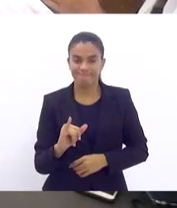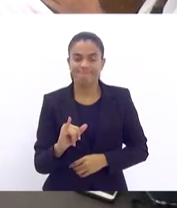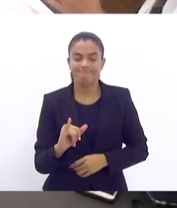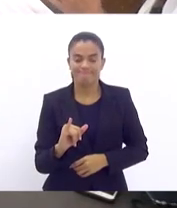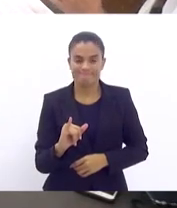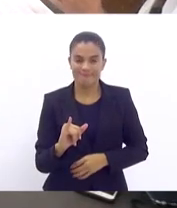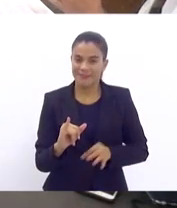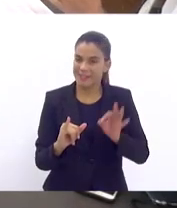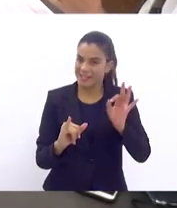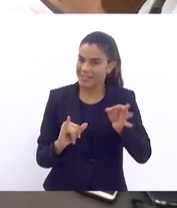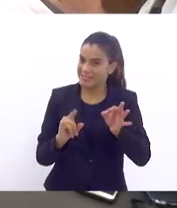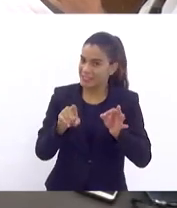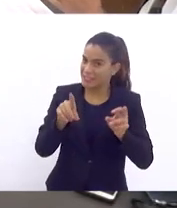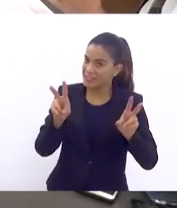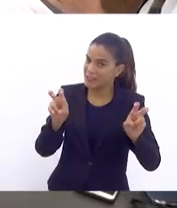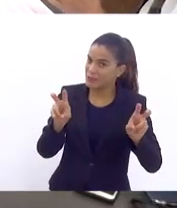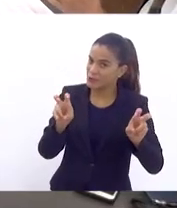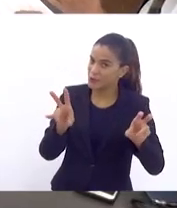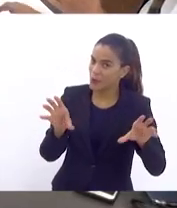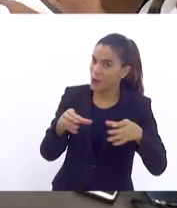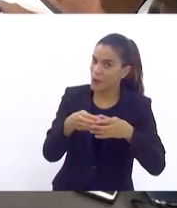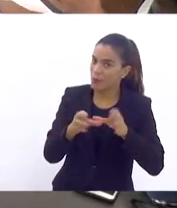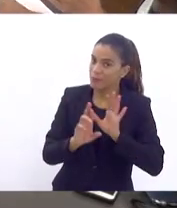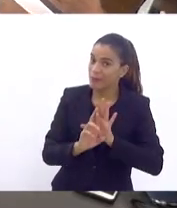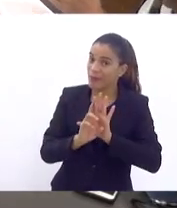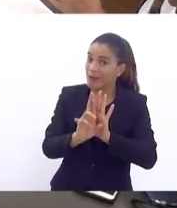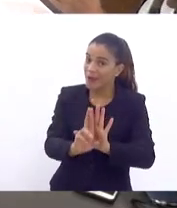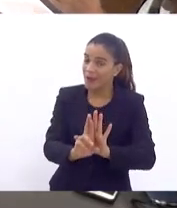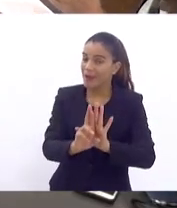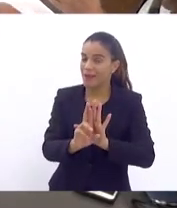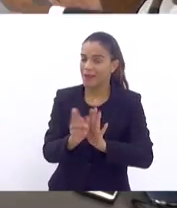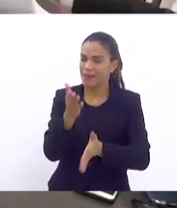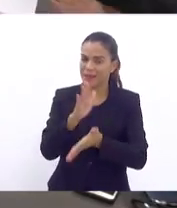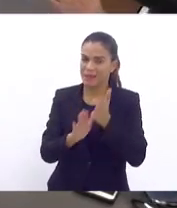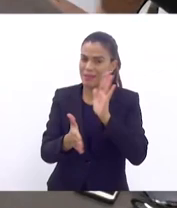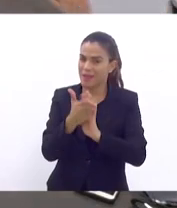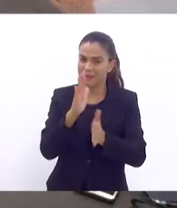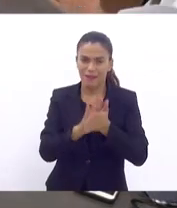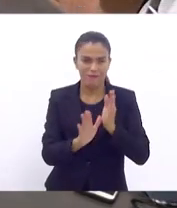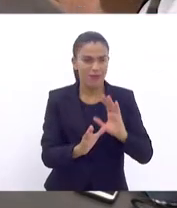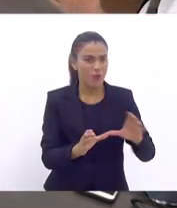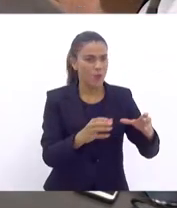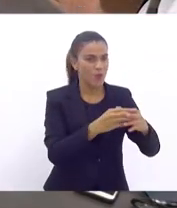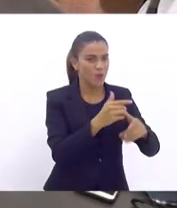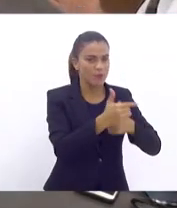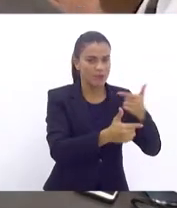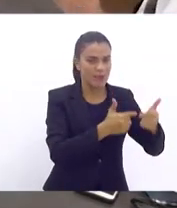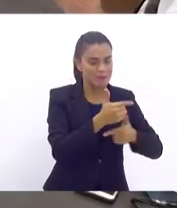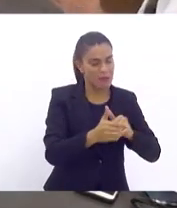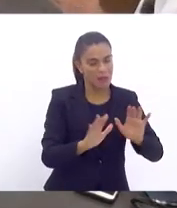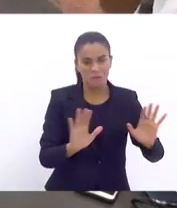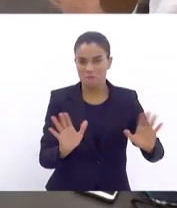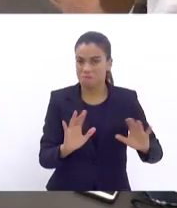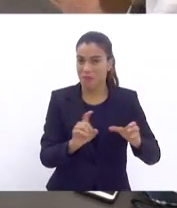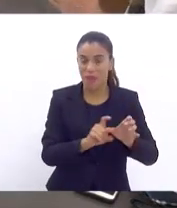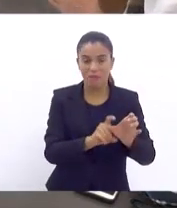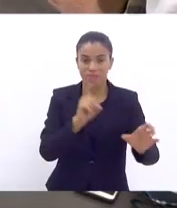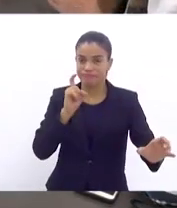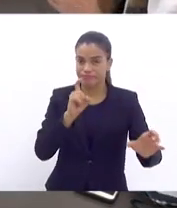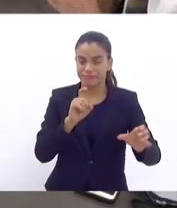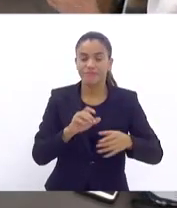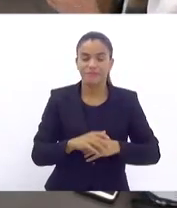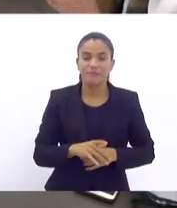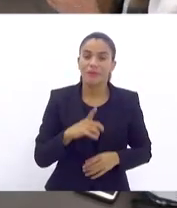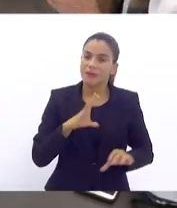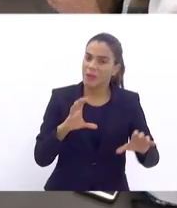esse assunto aí é uma comissão de representação que nada tem a ver com frente nem com CPI Ah que muito tempo ainda